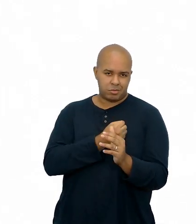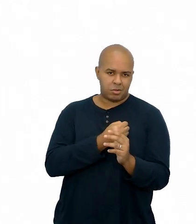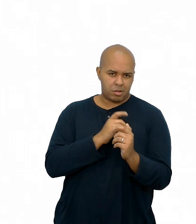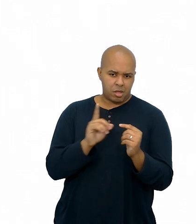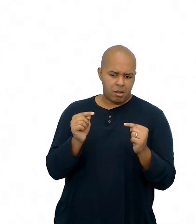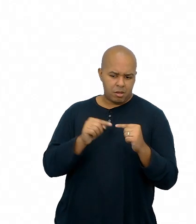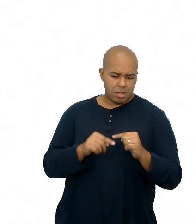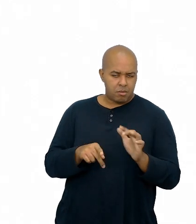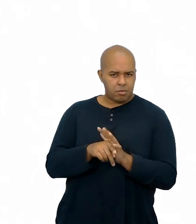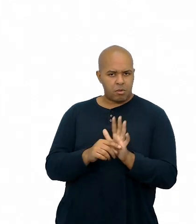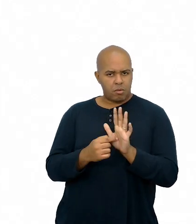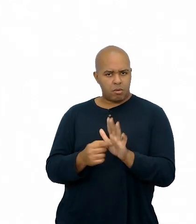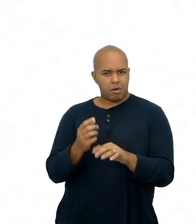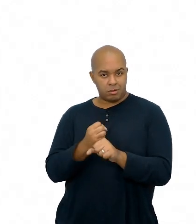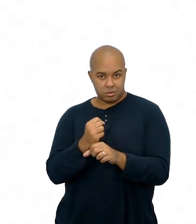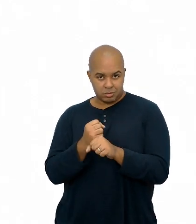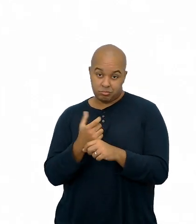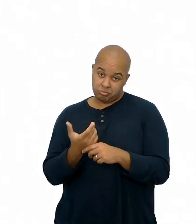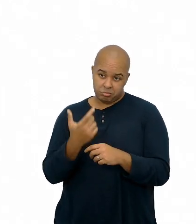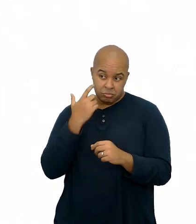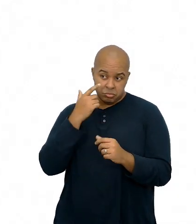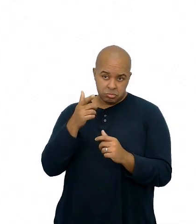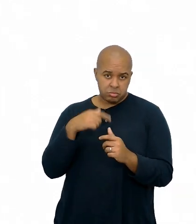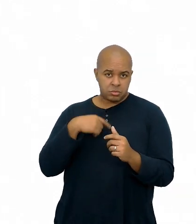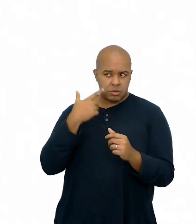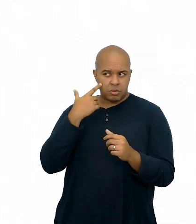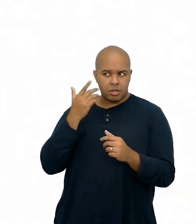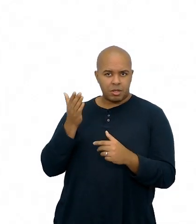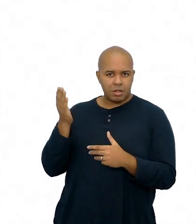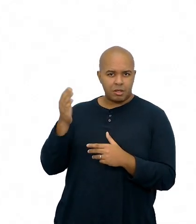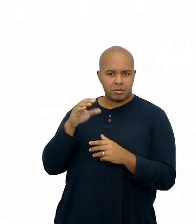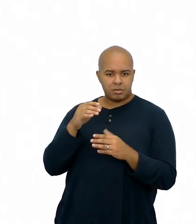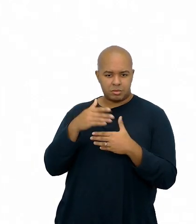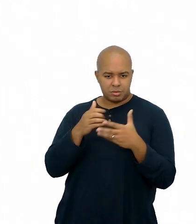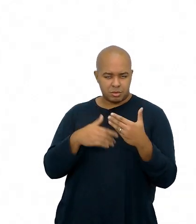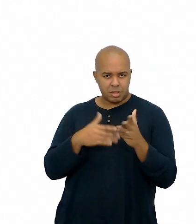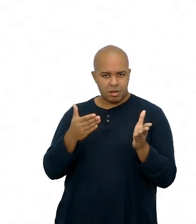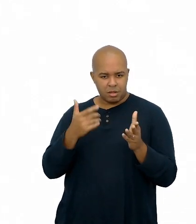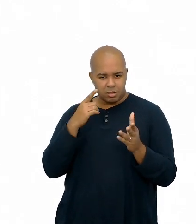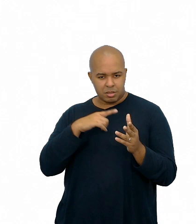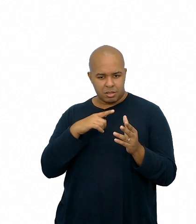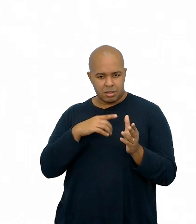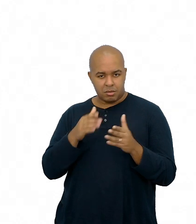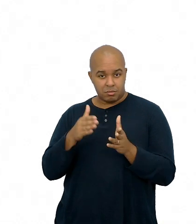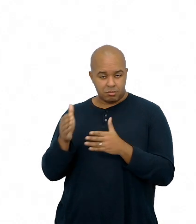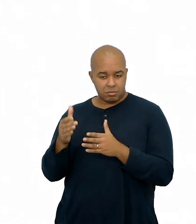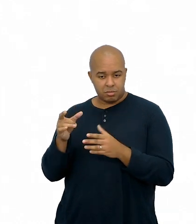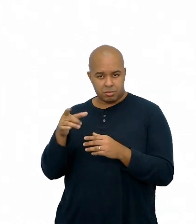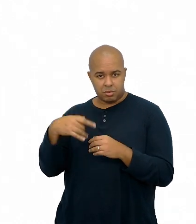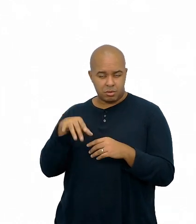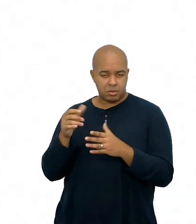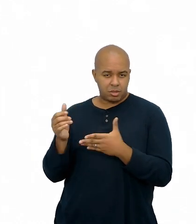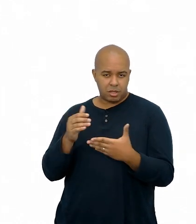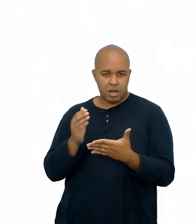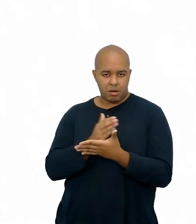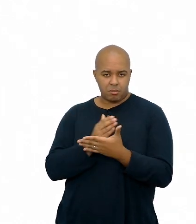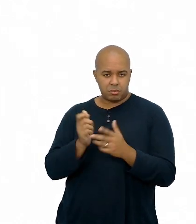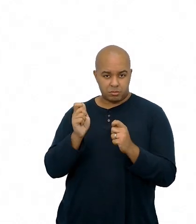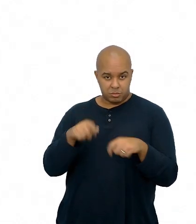que envolvem a contagem. Então, nos slides agora que veremos a seguir, nós trazemos